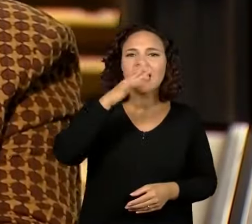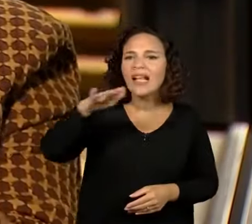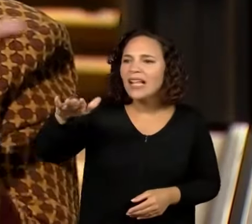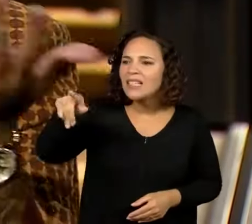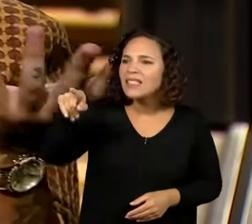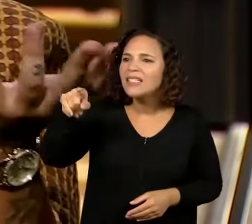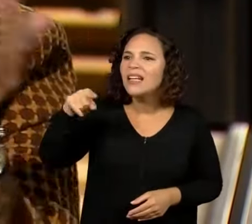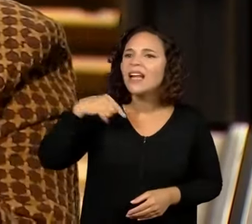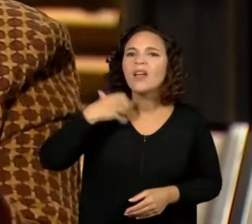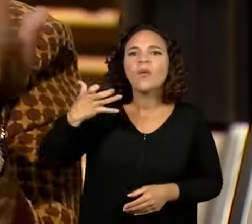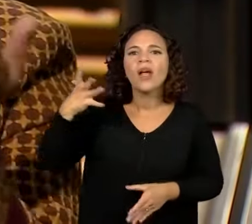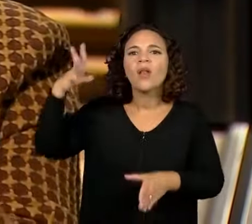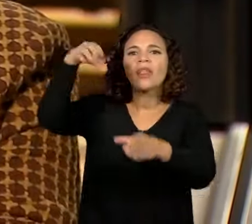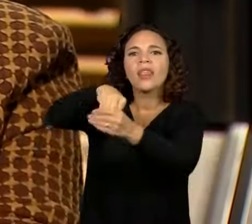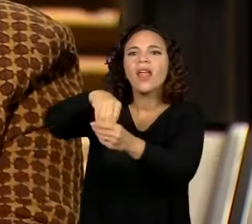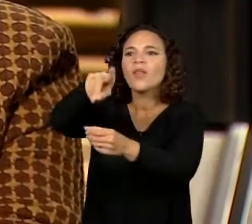entrar ali dentro Olha isso não sabia nem o que tava acontecendo